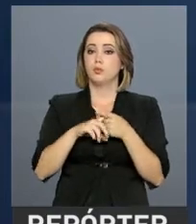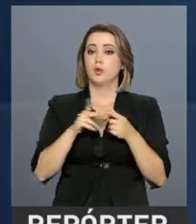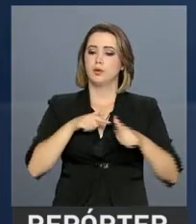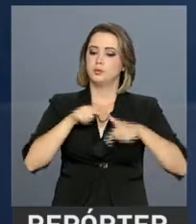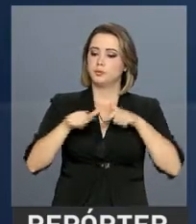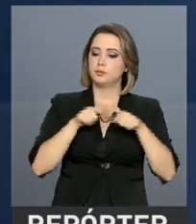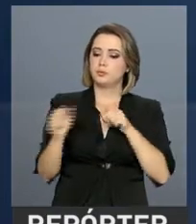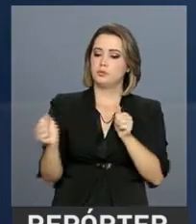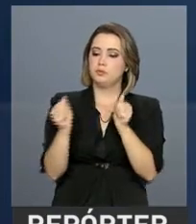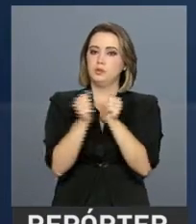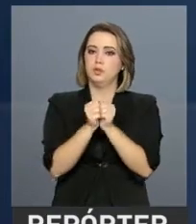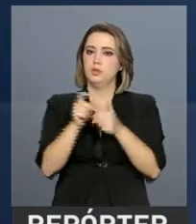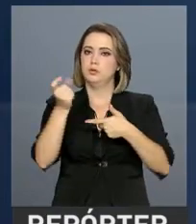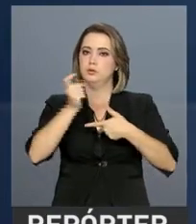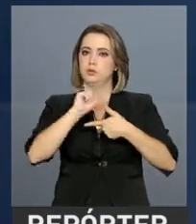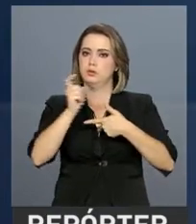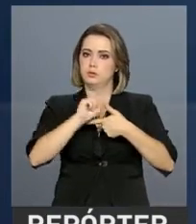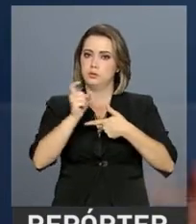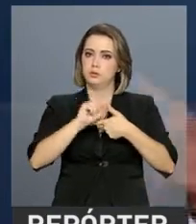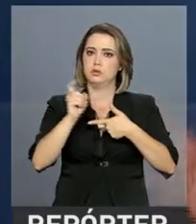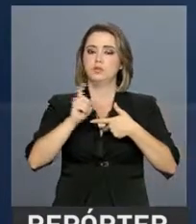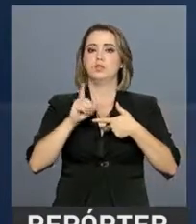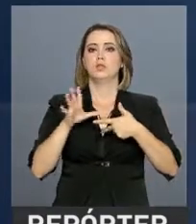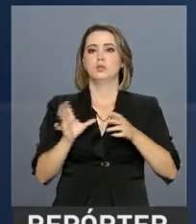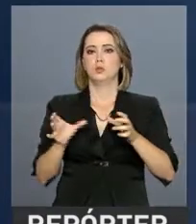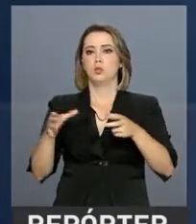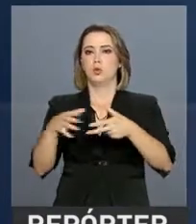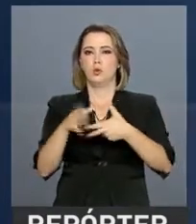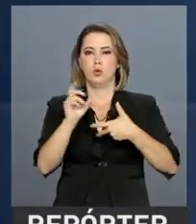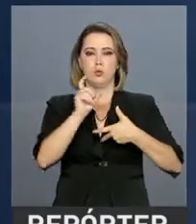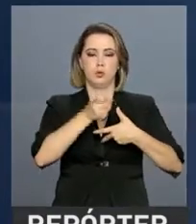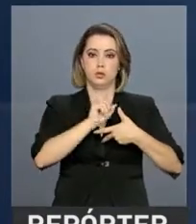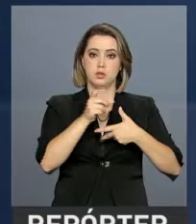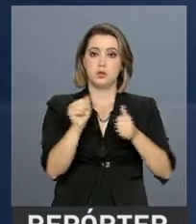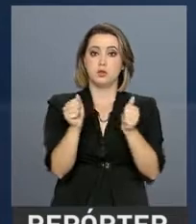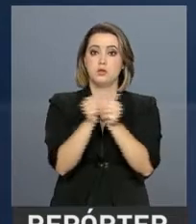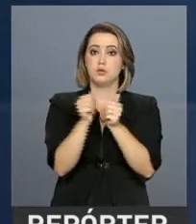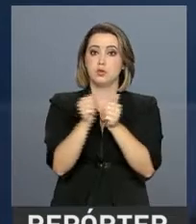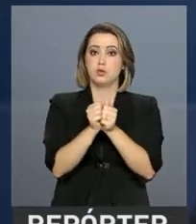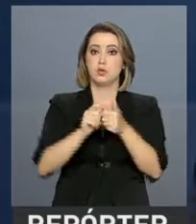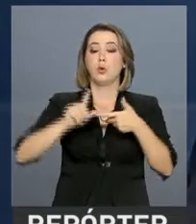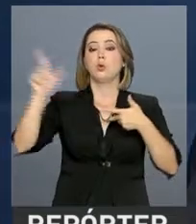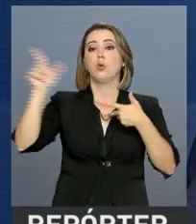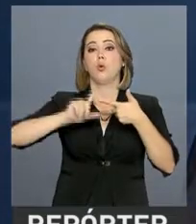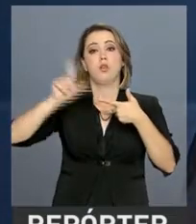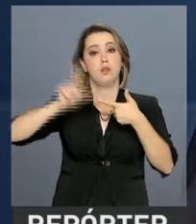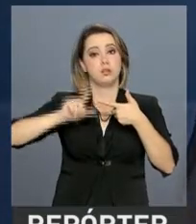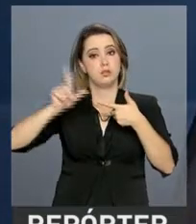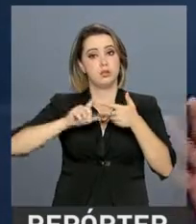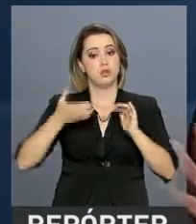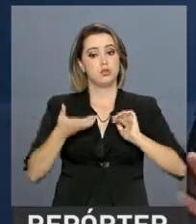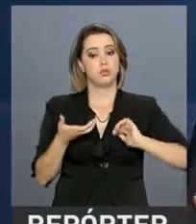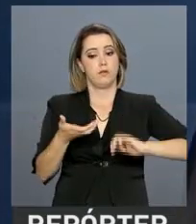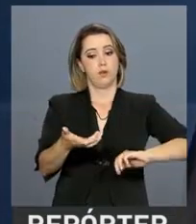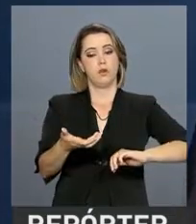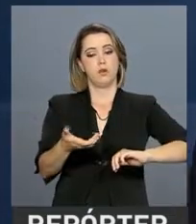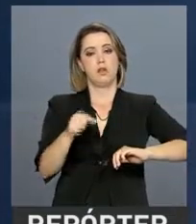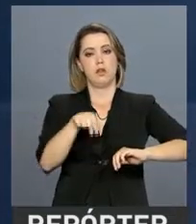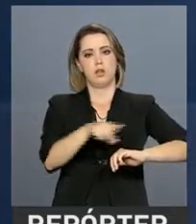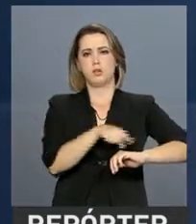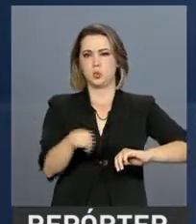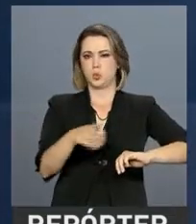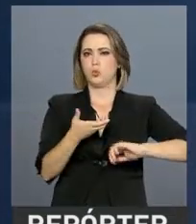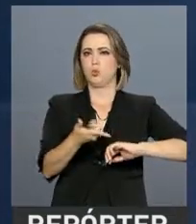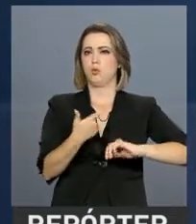conjunto do executivo dos órgãos do executivo juntamente com o congresso nacional que sem conversa jornal